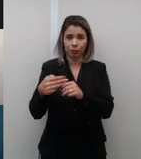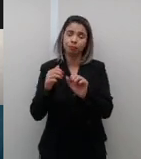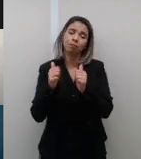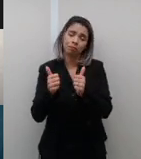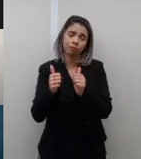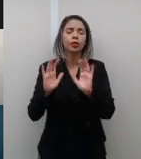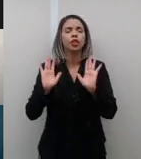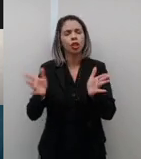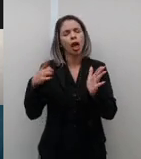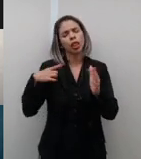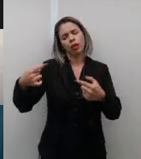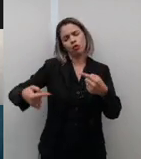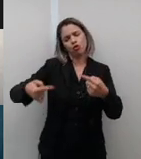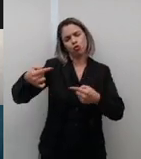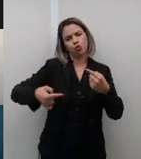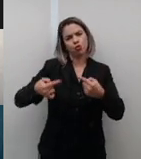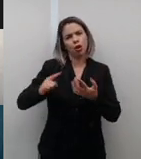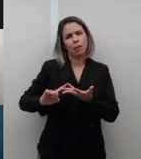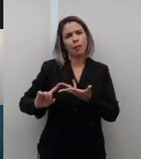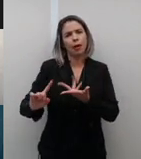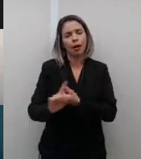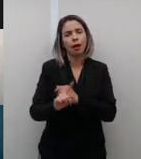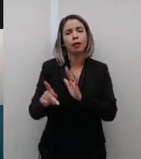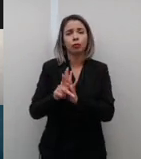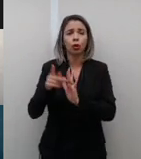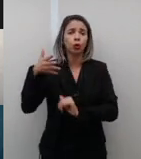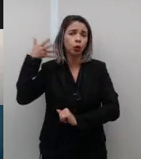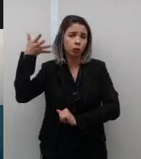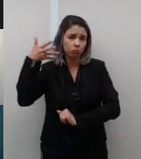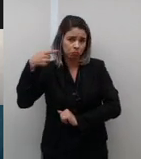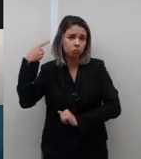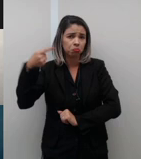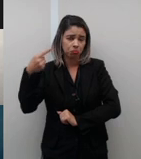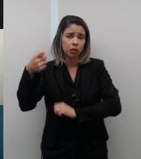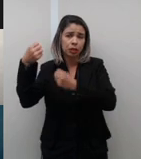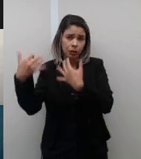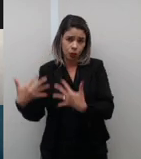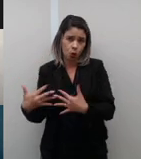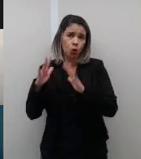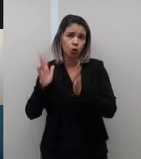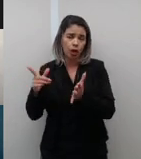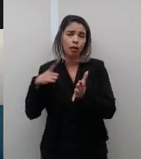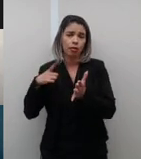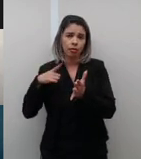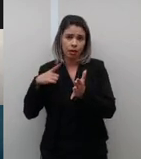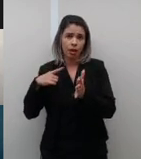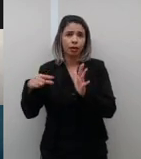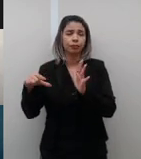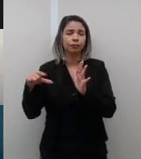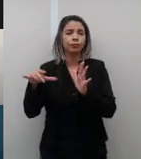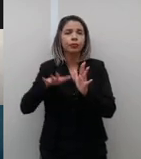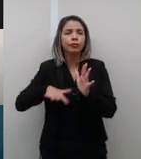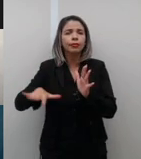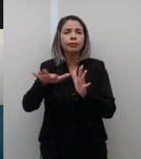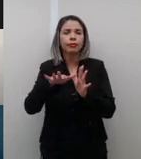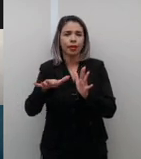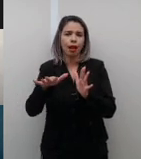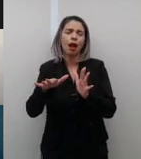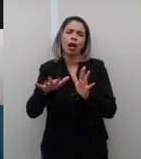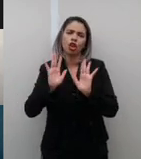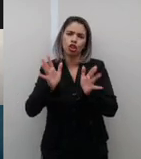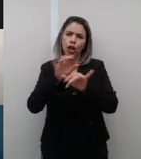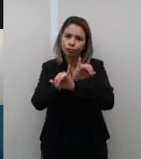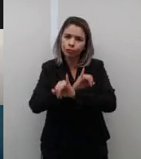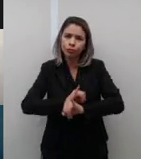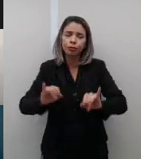foi dito pelo doutor Murilo, está situada no patamar de se saber os índices a